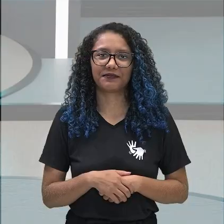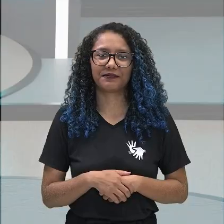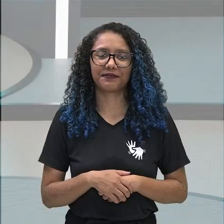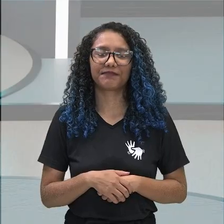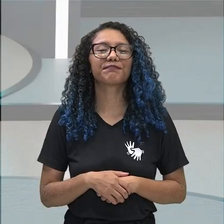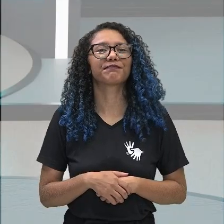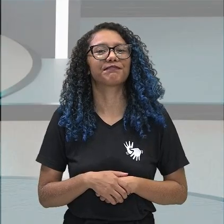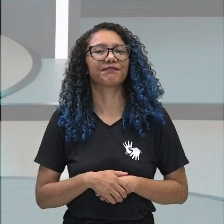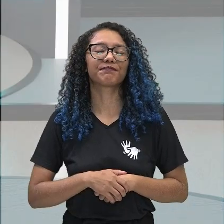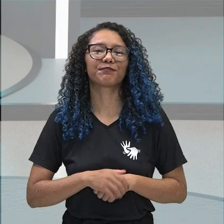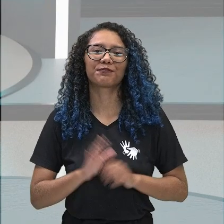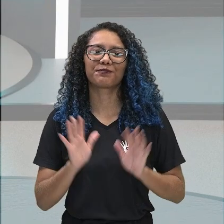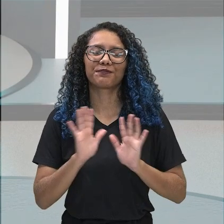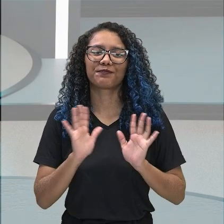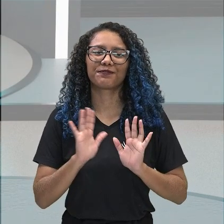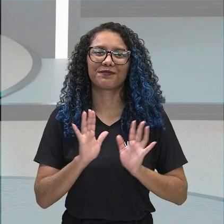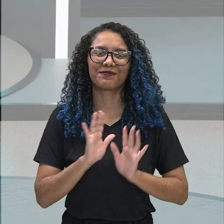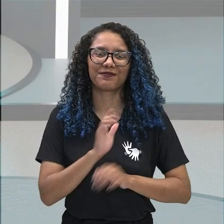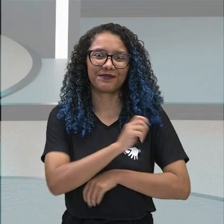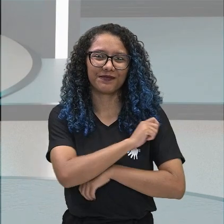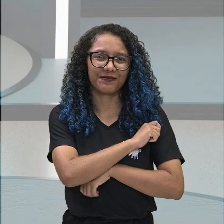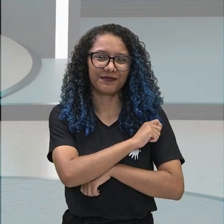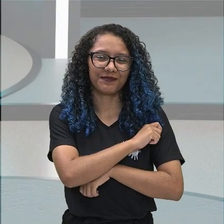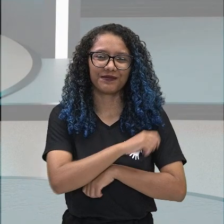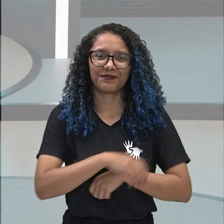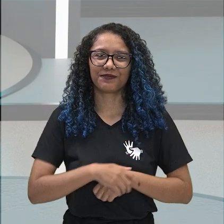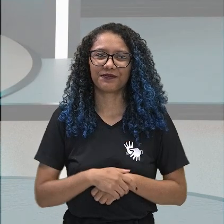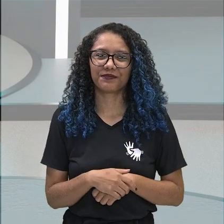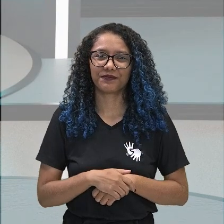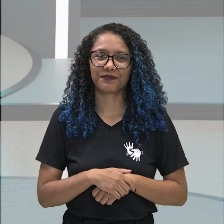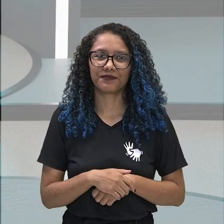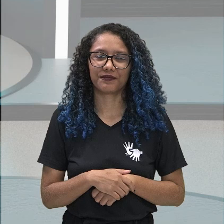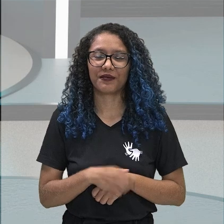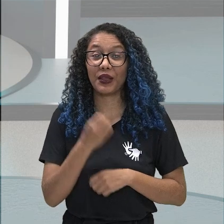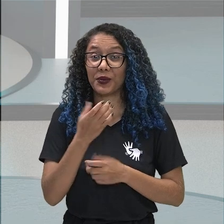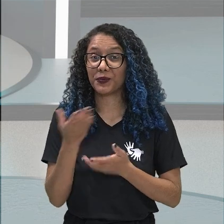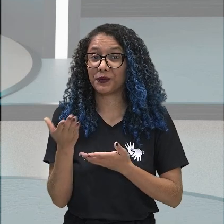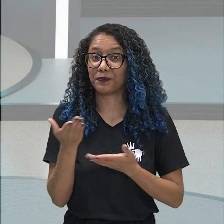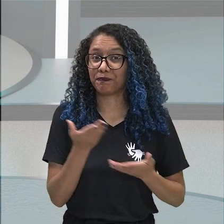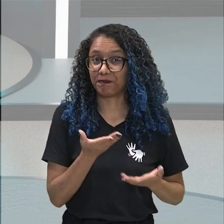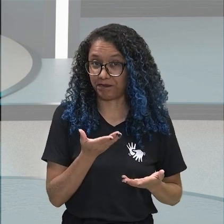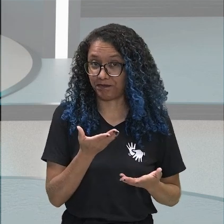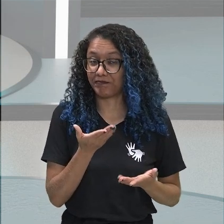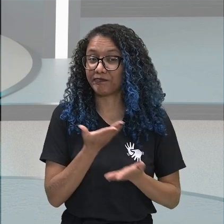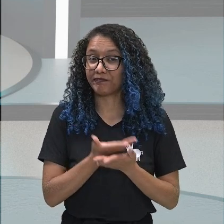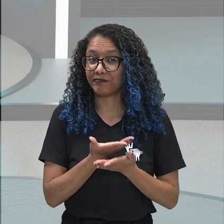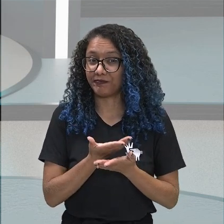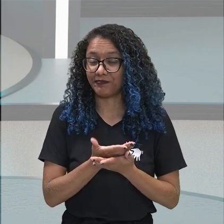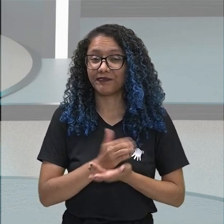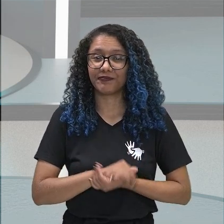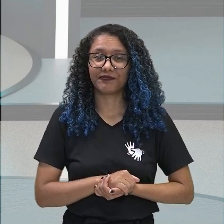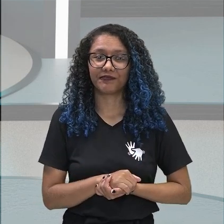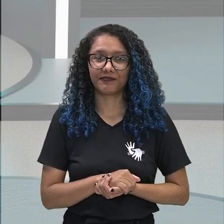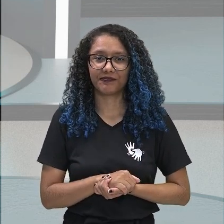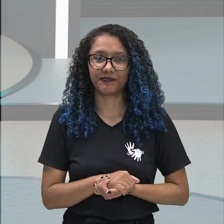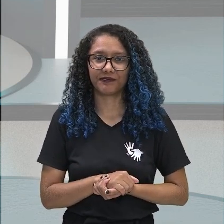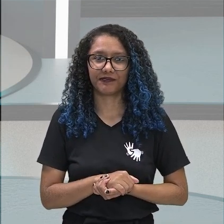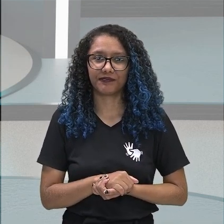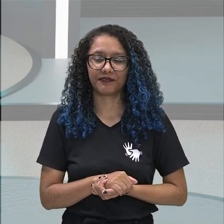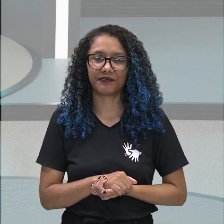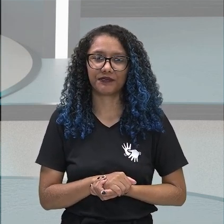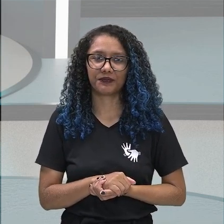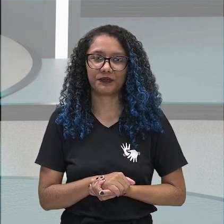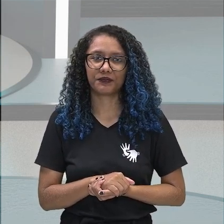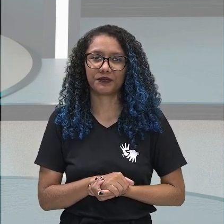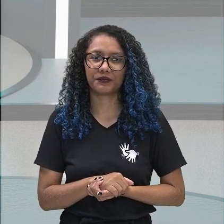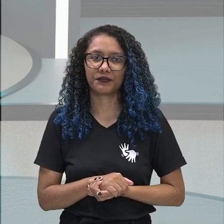Hola, hola, mis queridos alumnos. Sean muy bienvenidos a nuestra clase. Empezando ahora